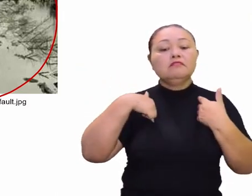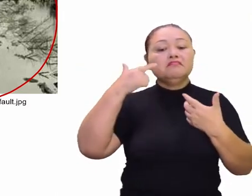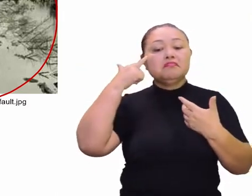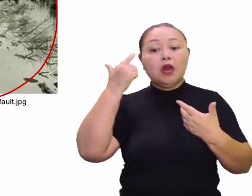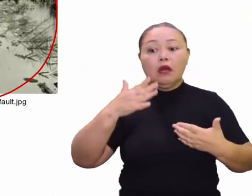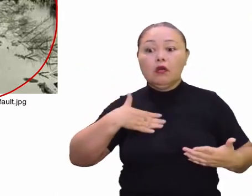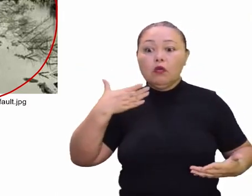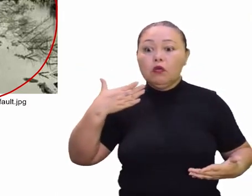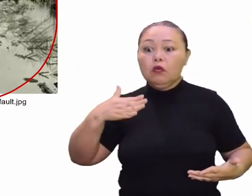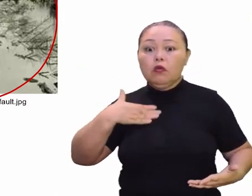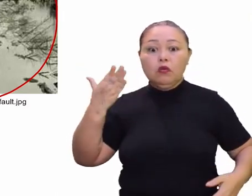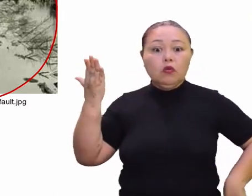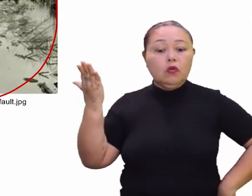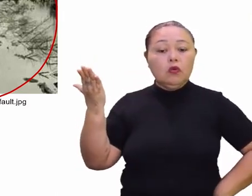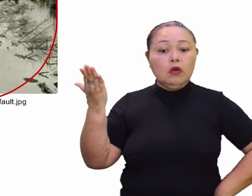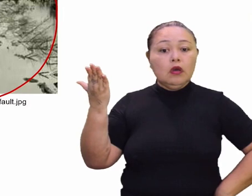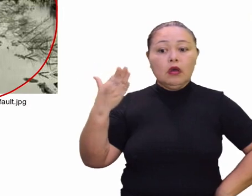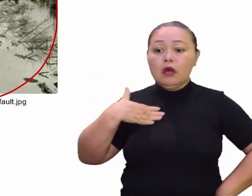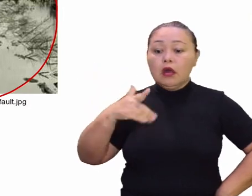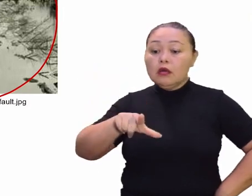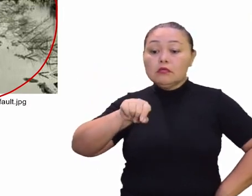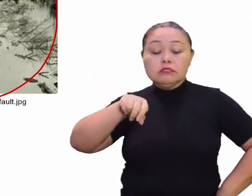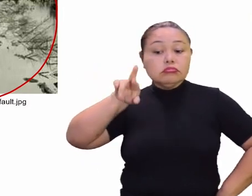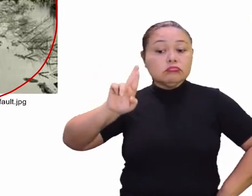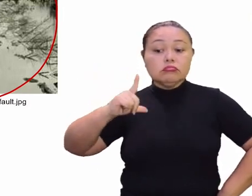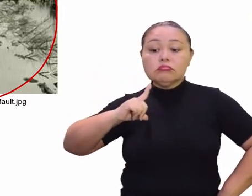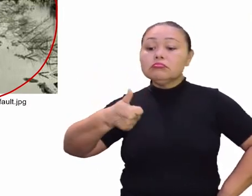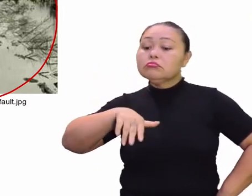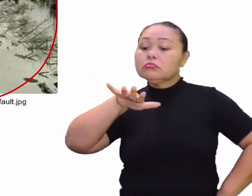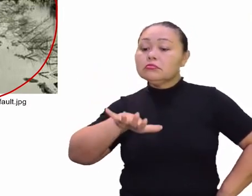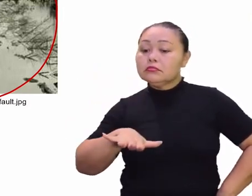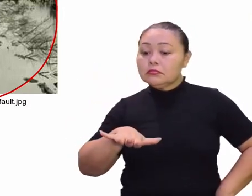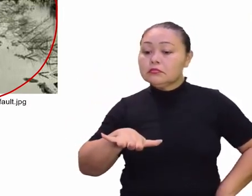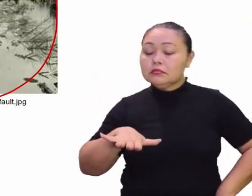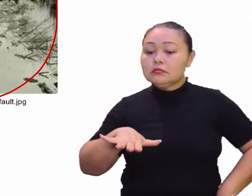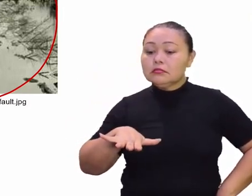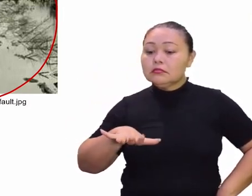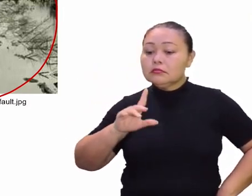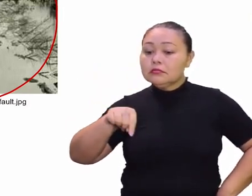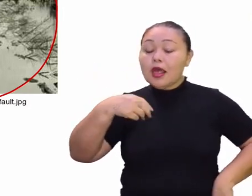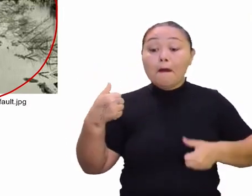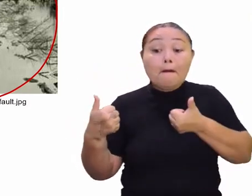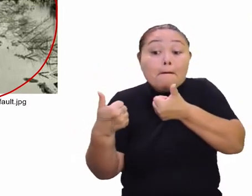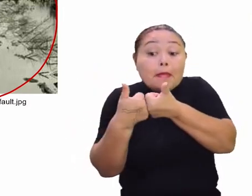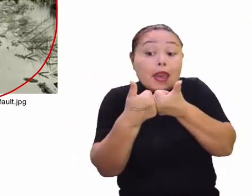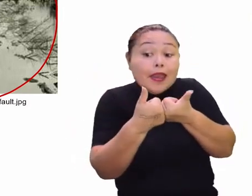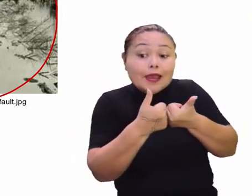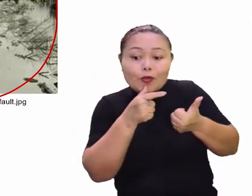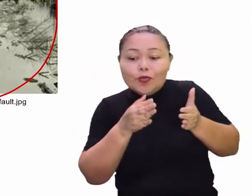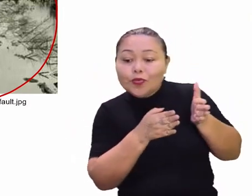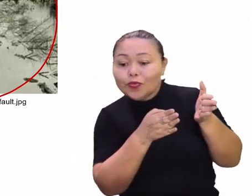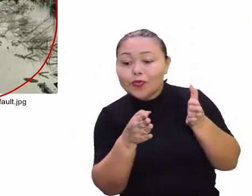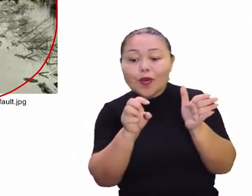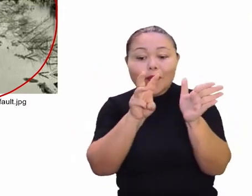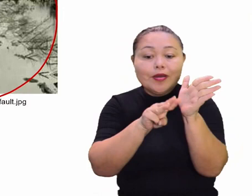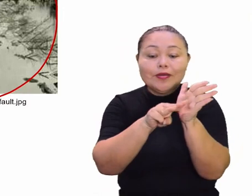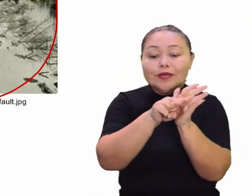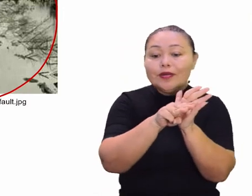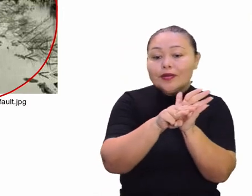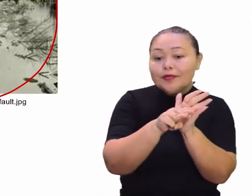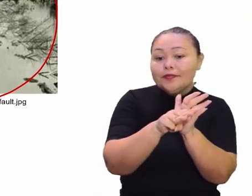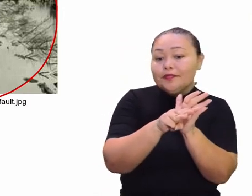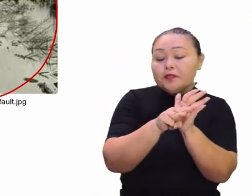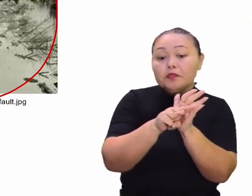assim assustador, essa tomada de decisão para instalar próximo ao rio, né, Madeira, né,